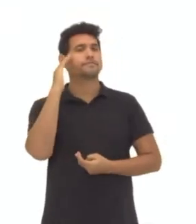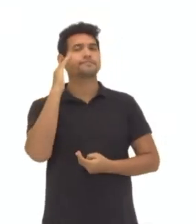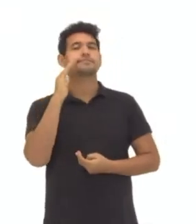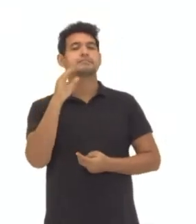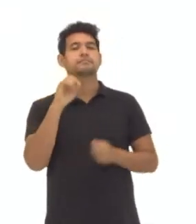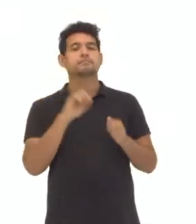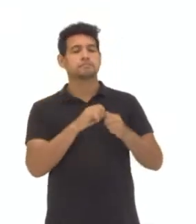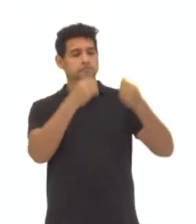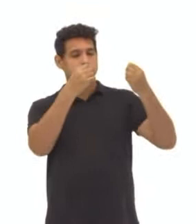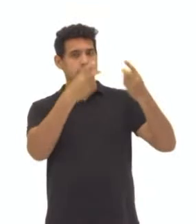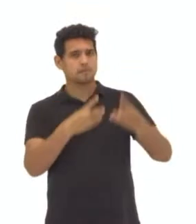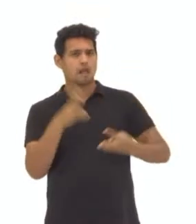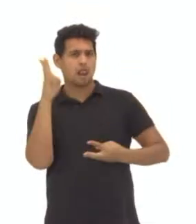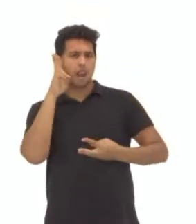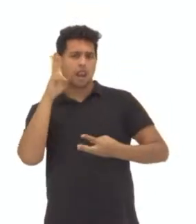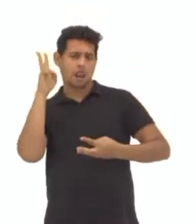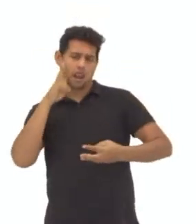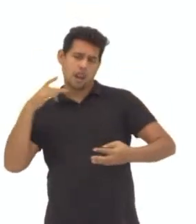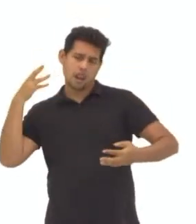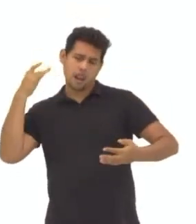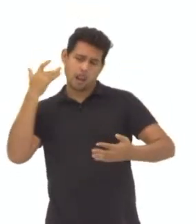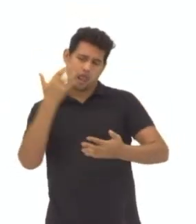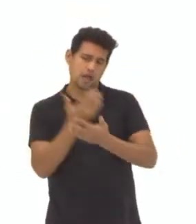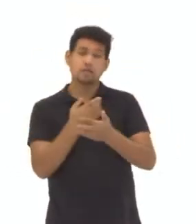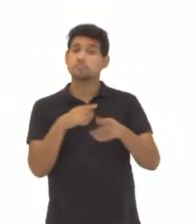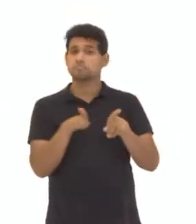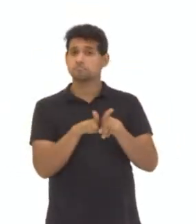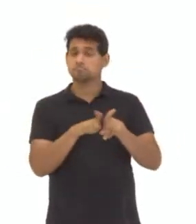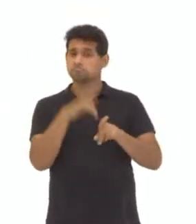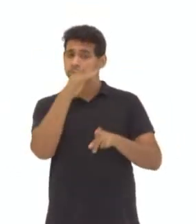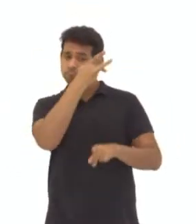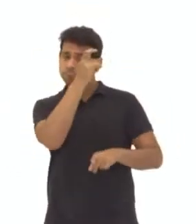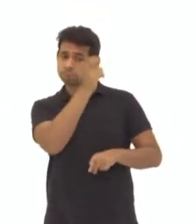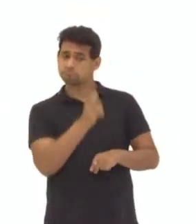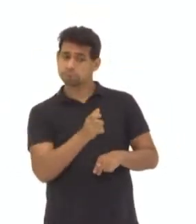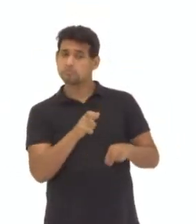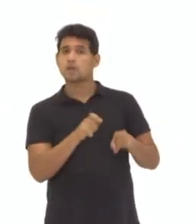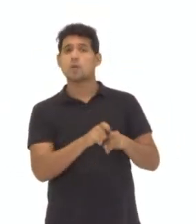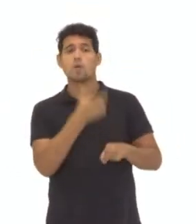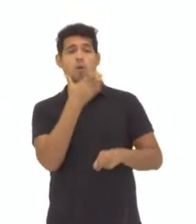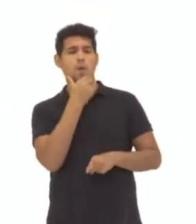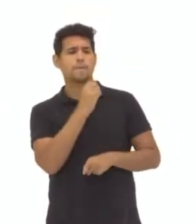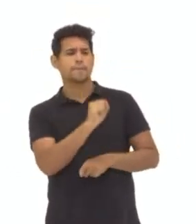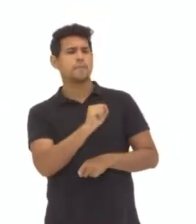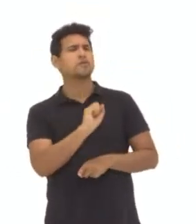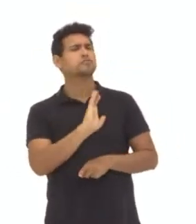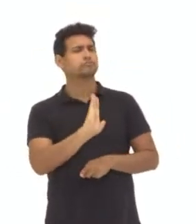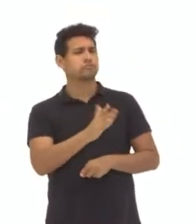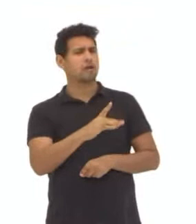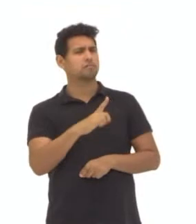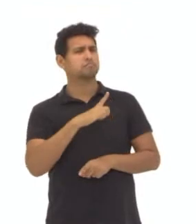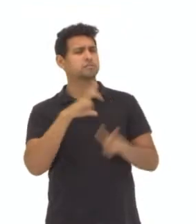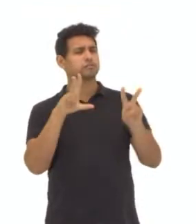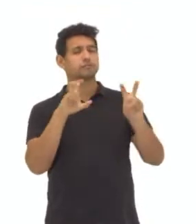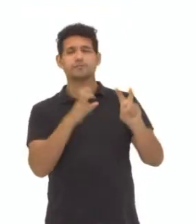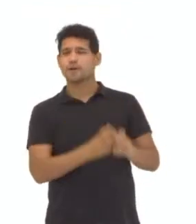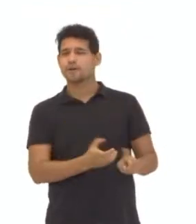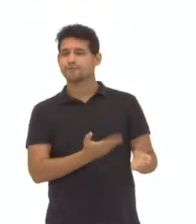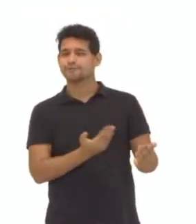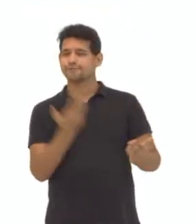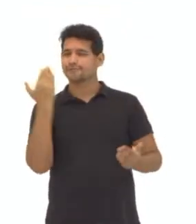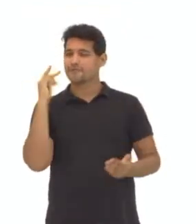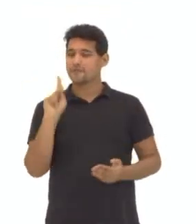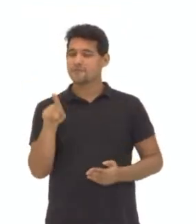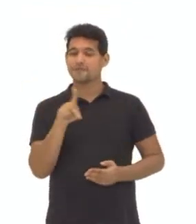é abordado as lembranças, né, que o narrador, ou seja, o Paulo Freire tem, né, sobre uma jovem professora